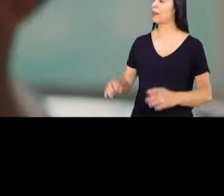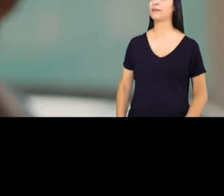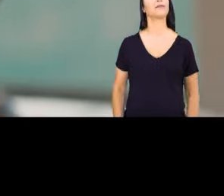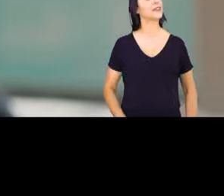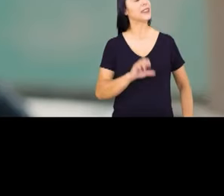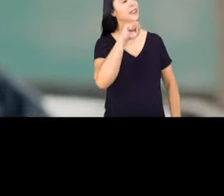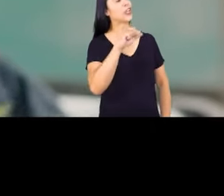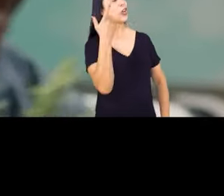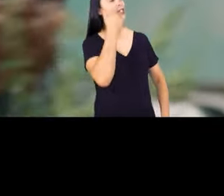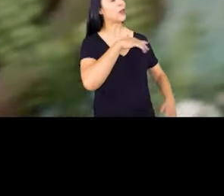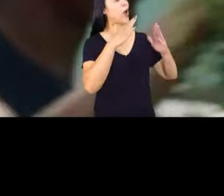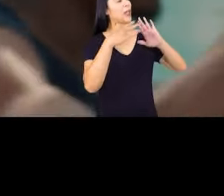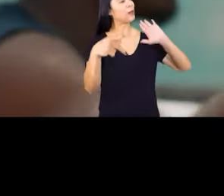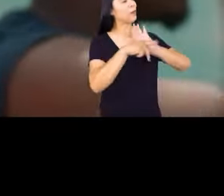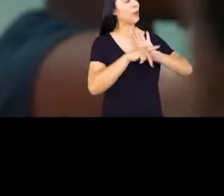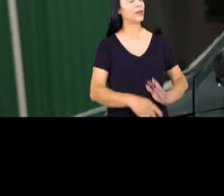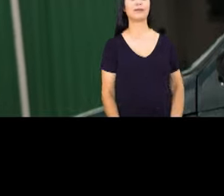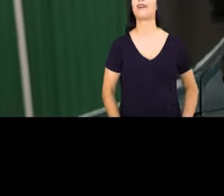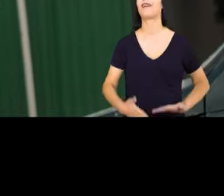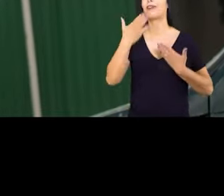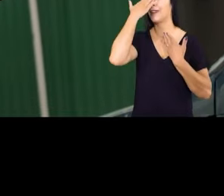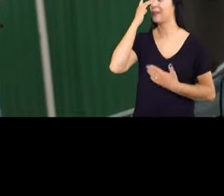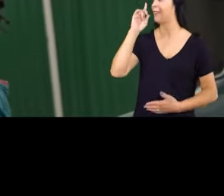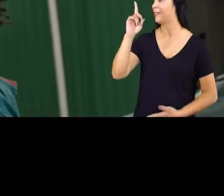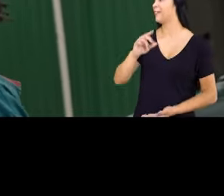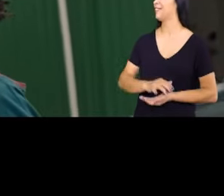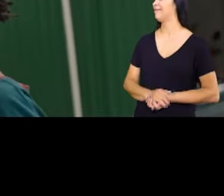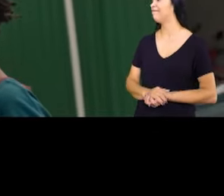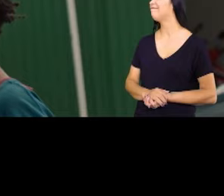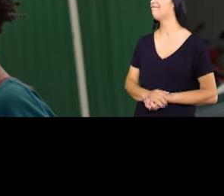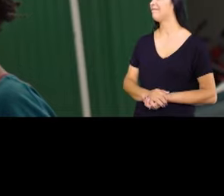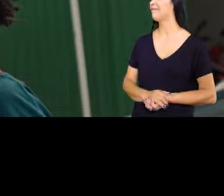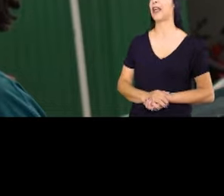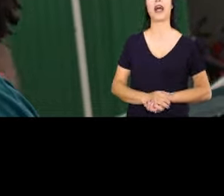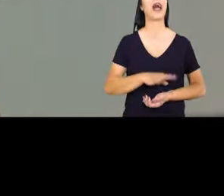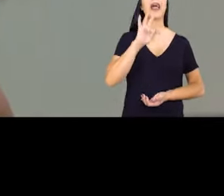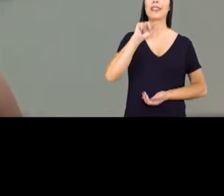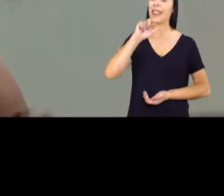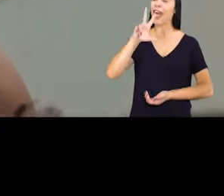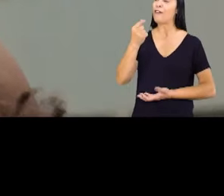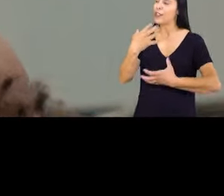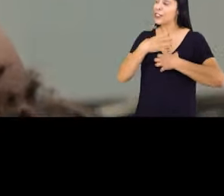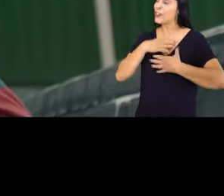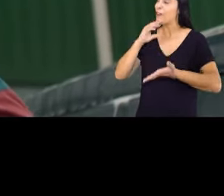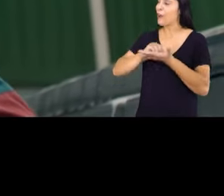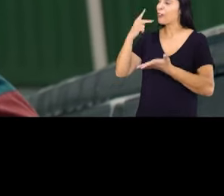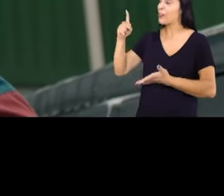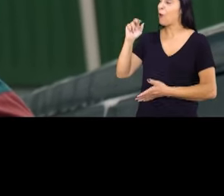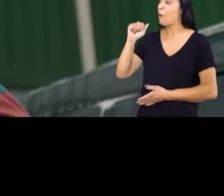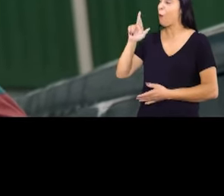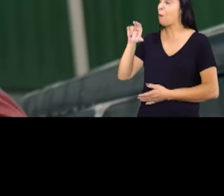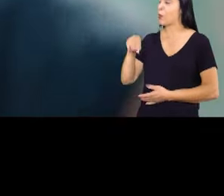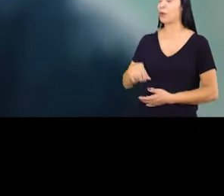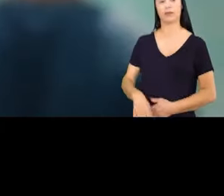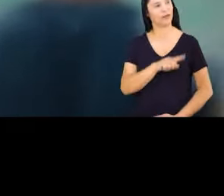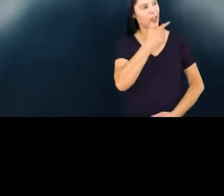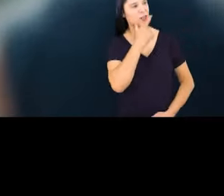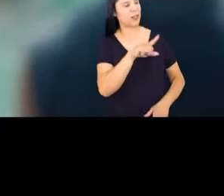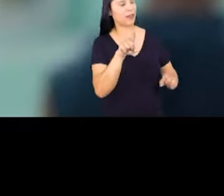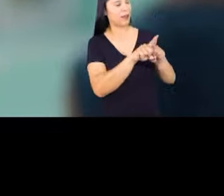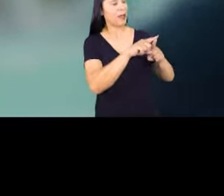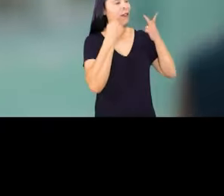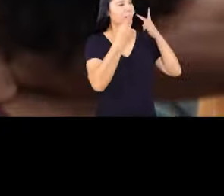mudança? É, a gente conseguiu a casa própria. Ô, Glória. Tabinho vai sentir falta do Bruno. Vocês vão conseguir